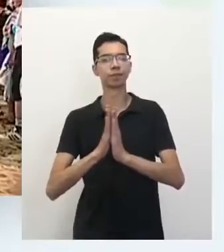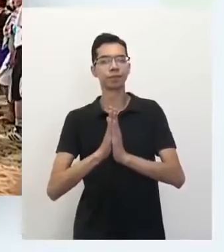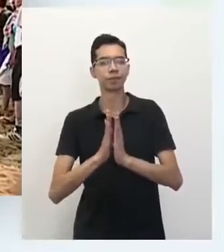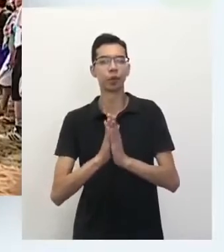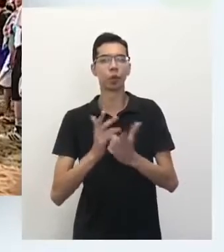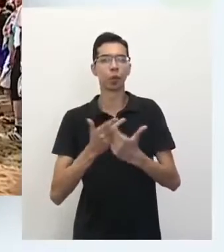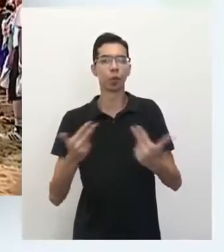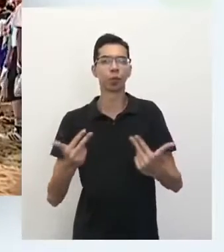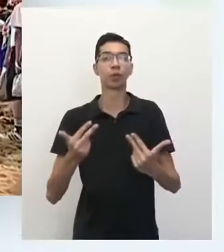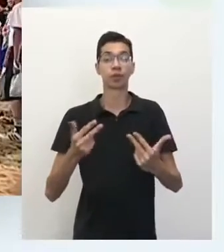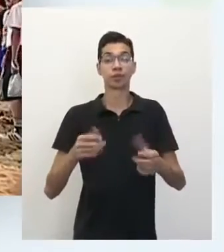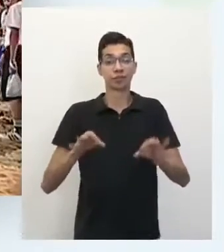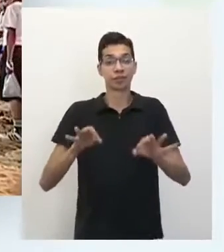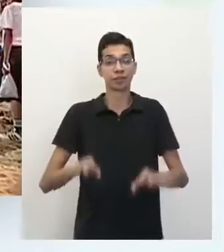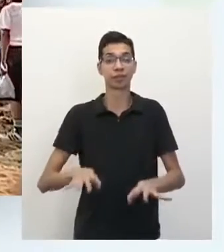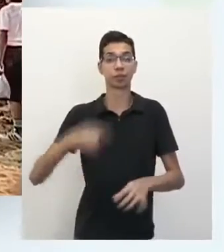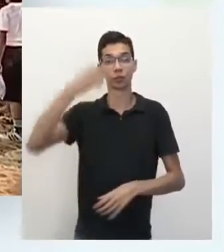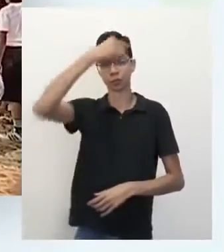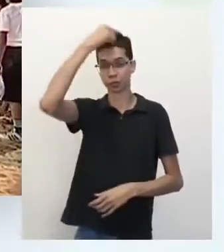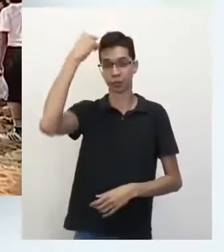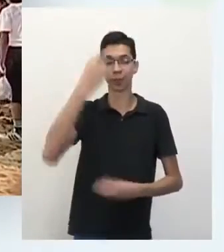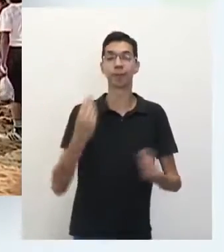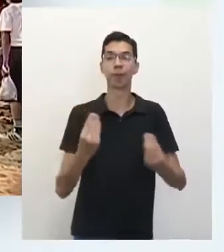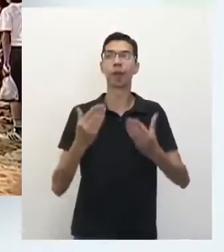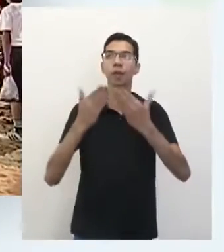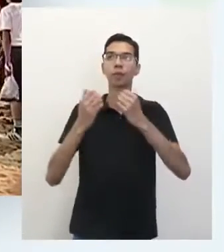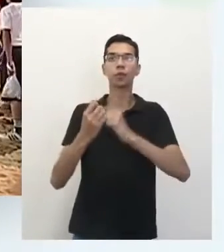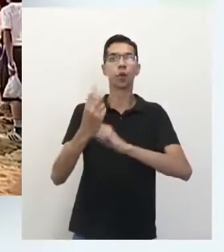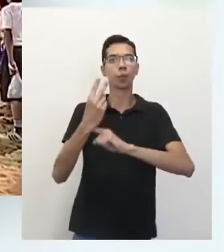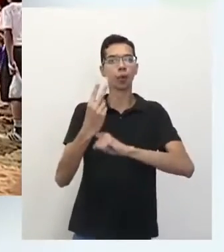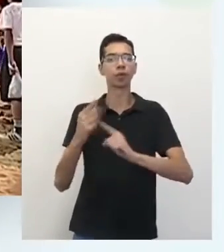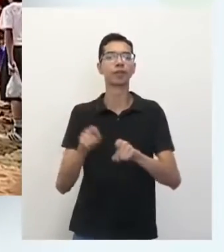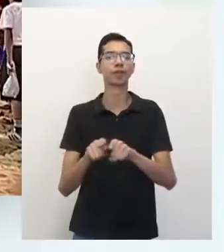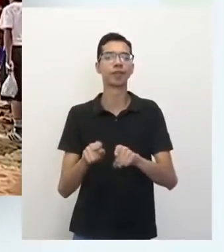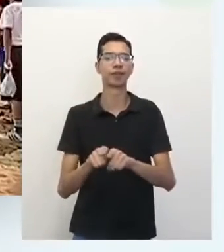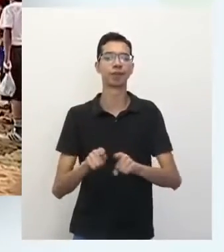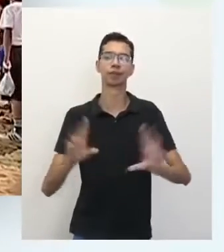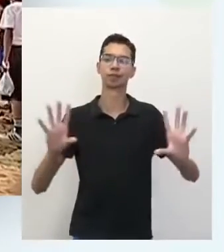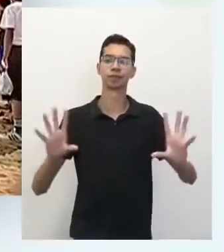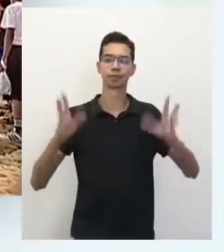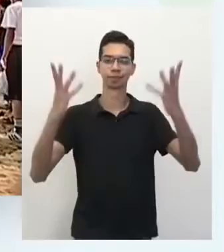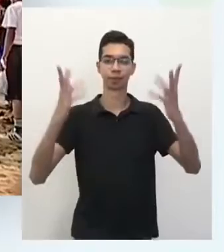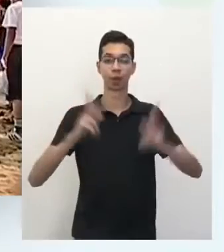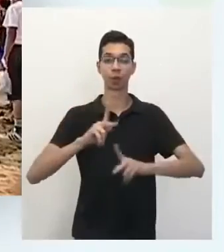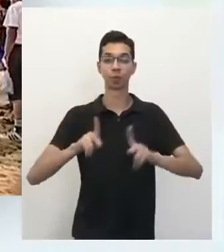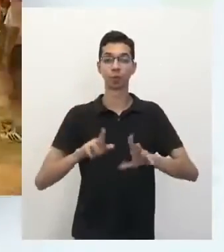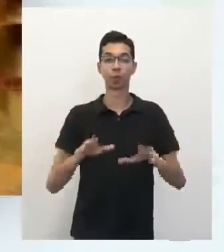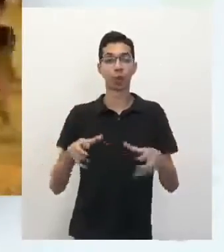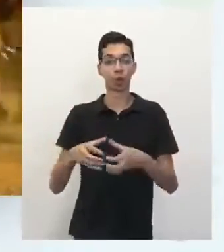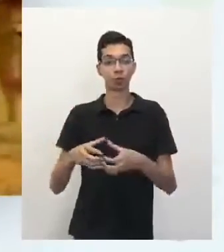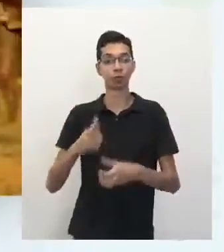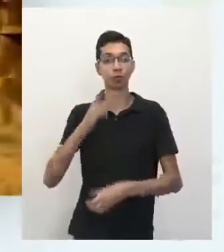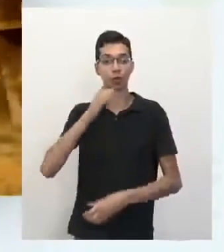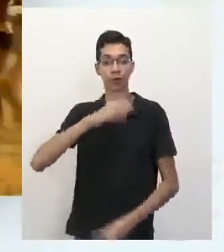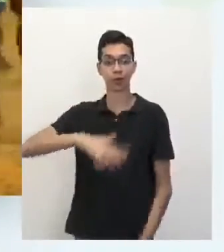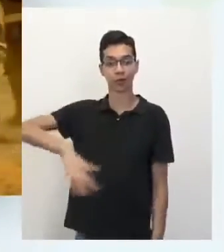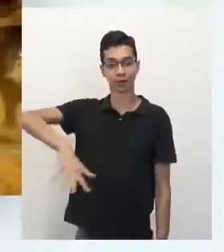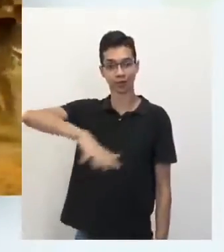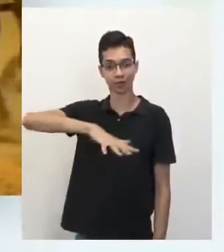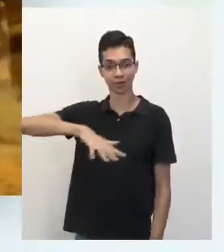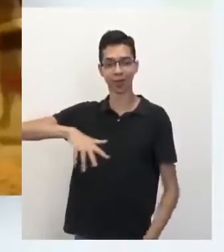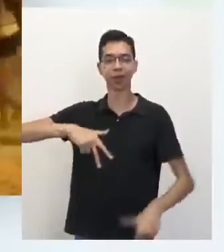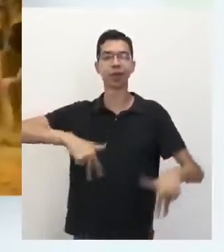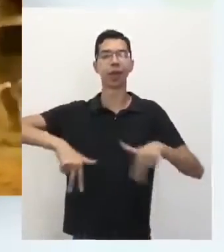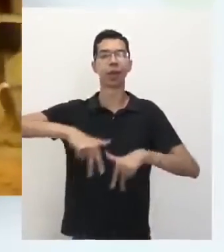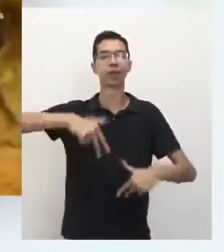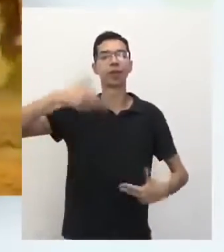pedir proteção, comemorar. Neste domingo foi a vez do povo Cuicuro, que percorreu a Arena Verde com a dança do macaco, que